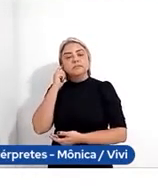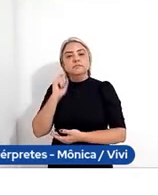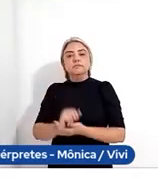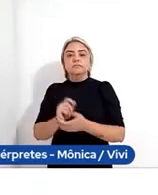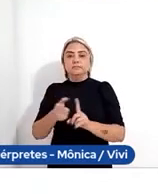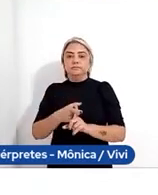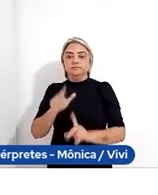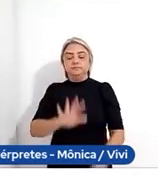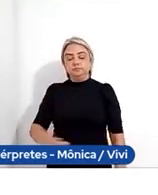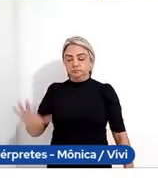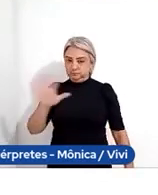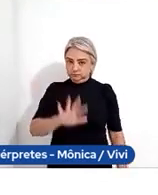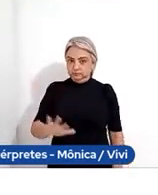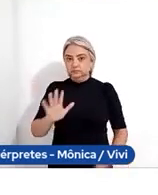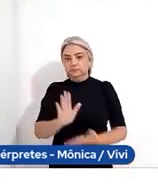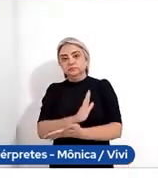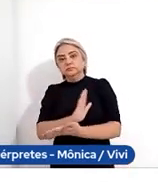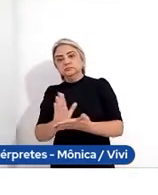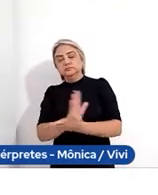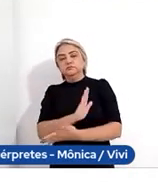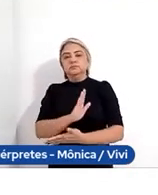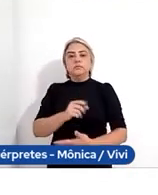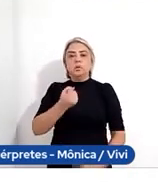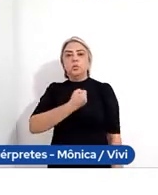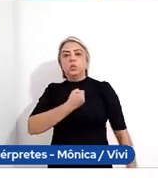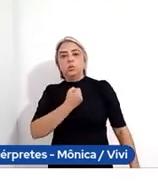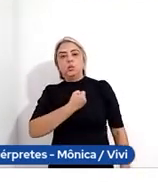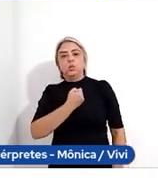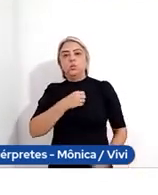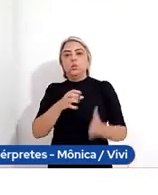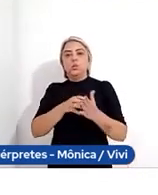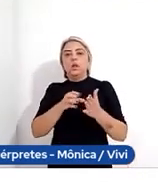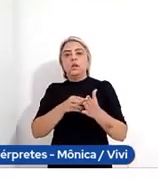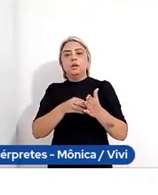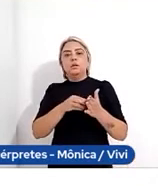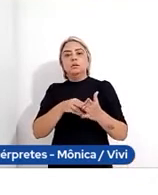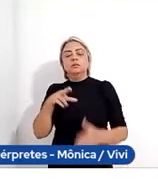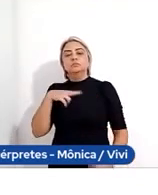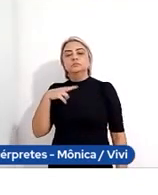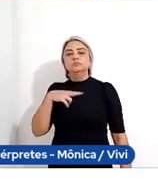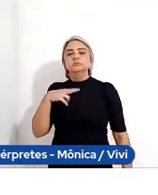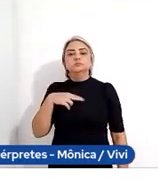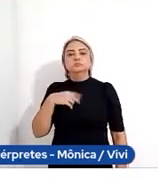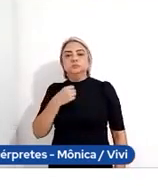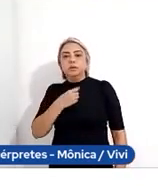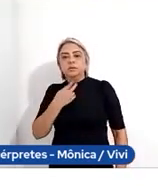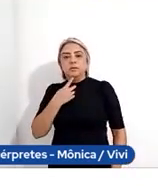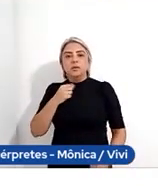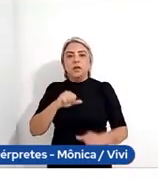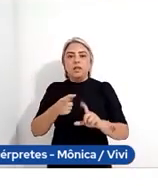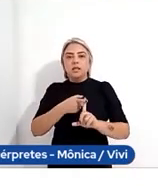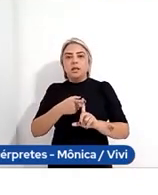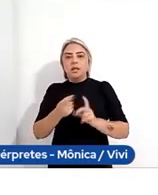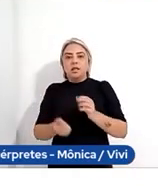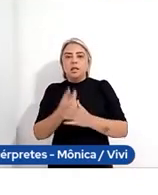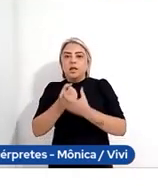dependência geral, tem alguns dados aqui que são particularmente mais assustadores. A nossa dependência em ingrediente